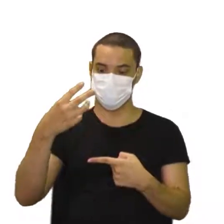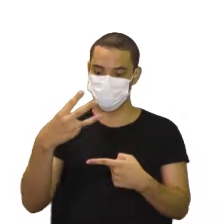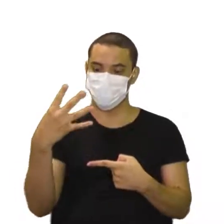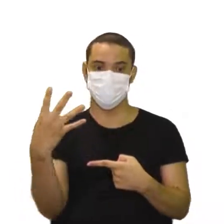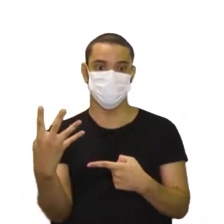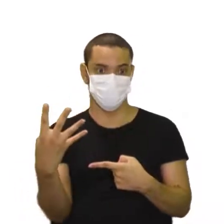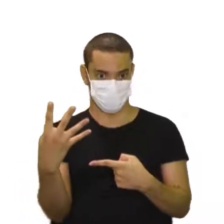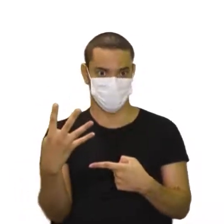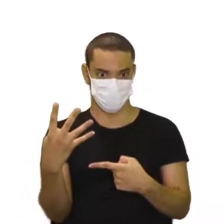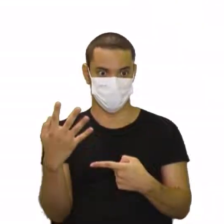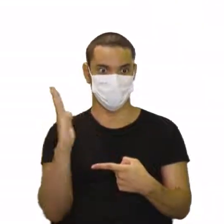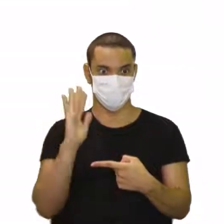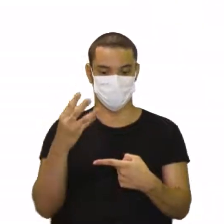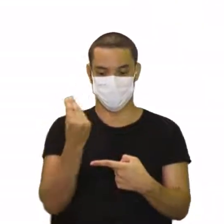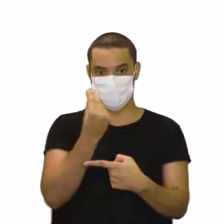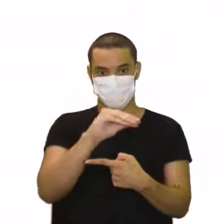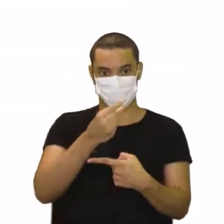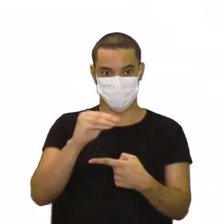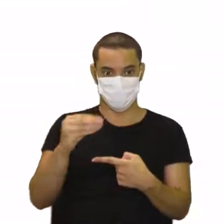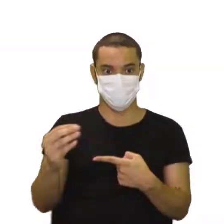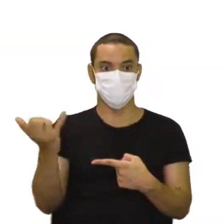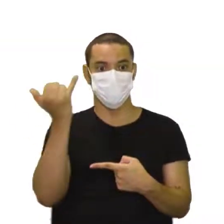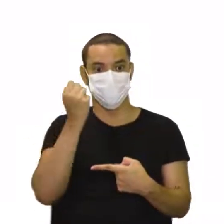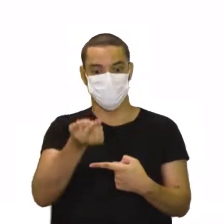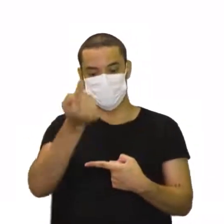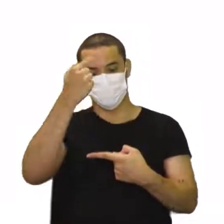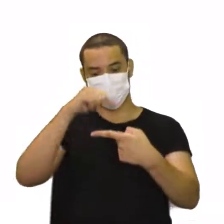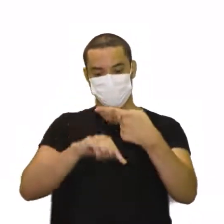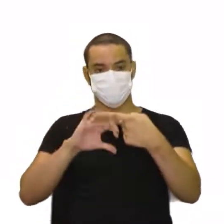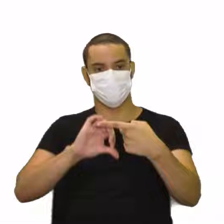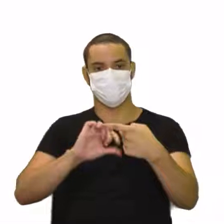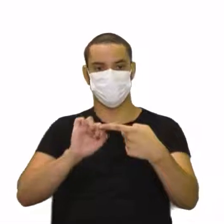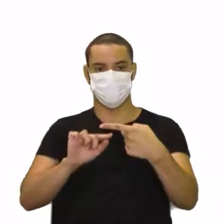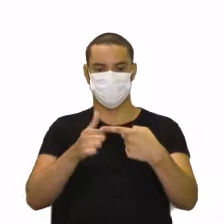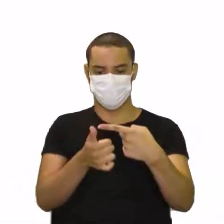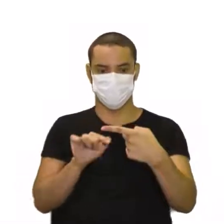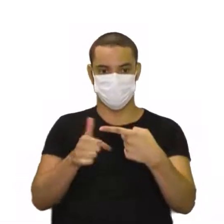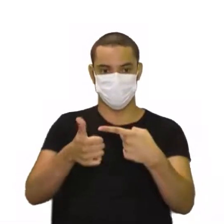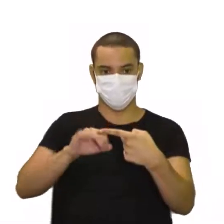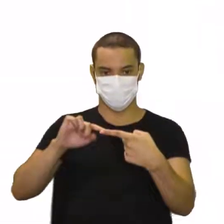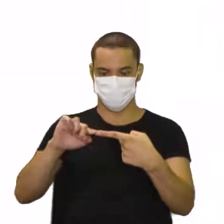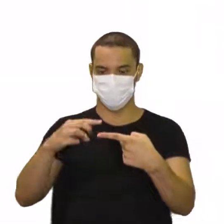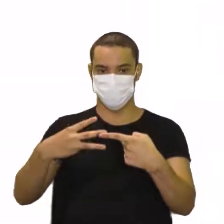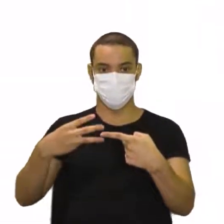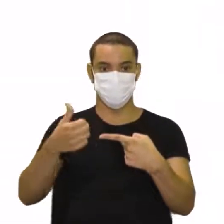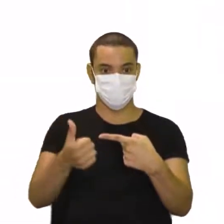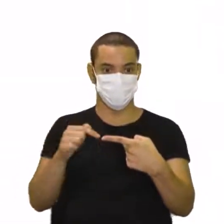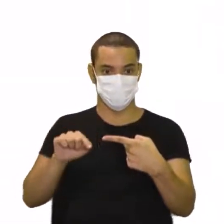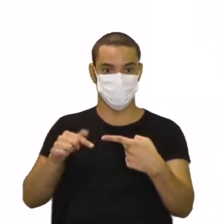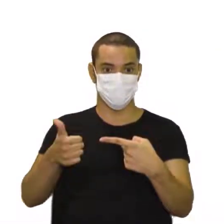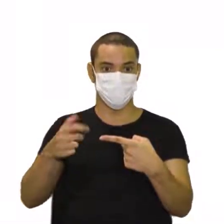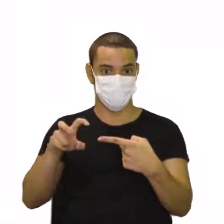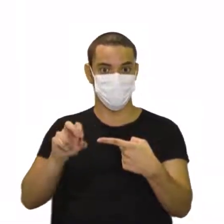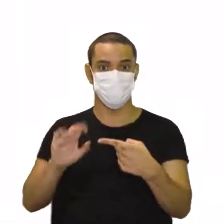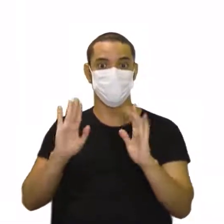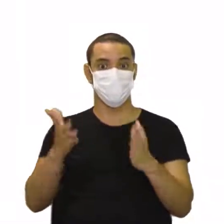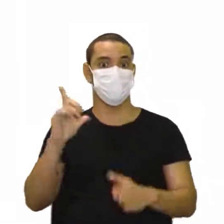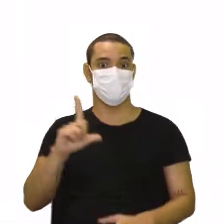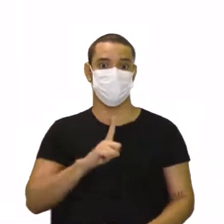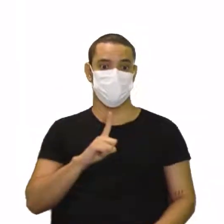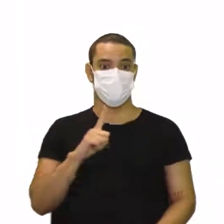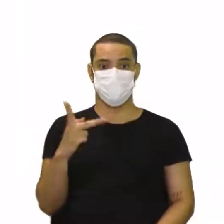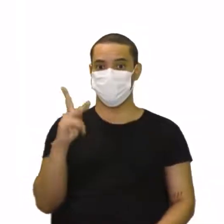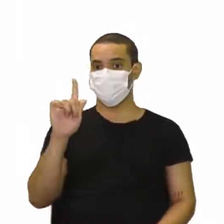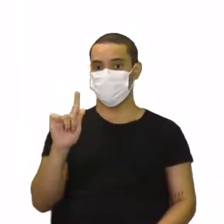tudo em quilograma, metros e segundos, está ótimo. Porque a outra é joules, né? Então tem que estar aí.